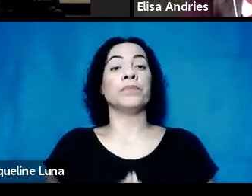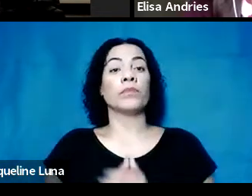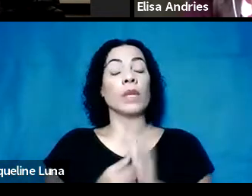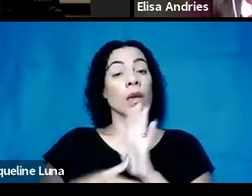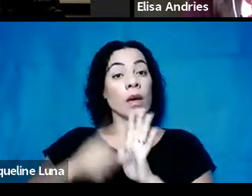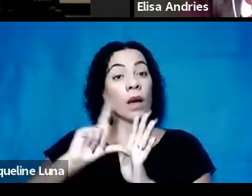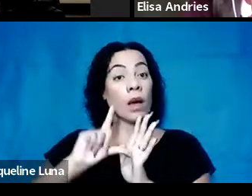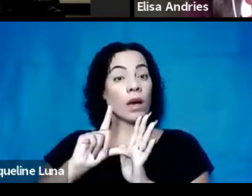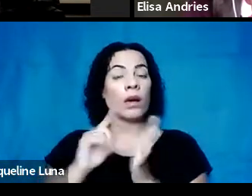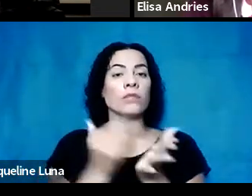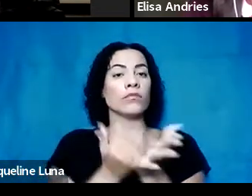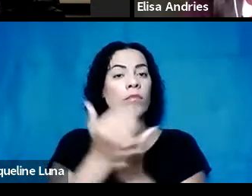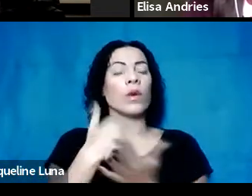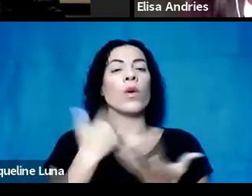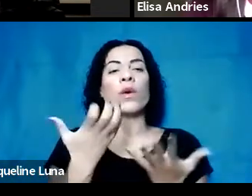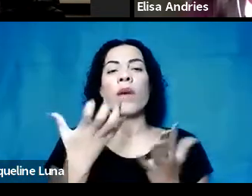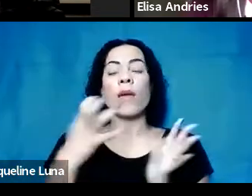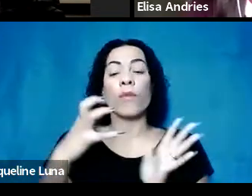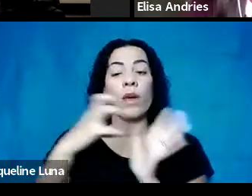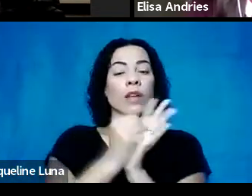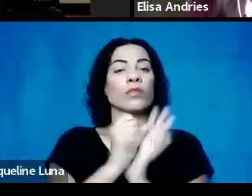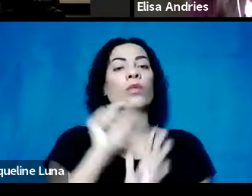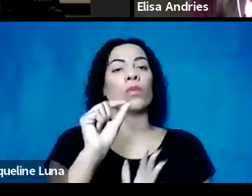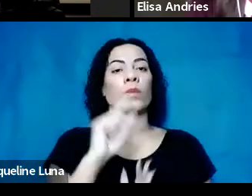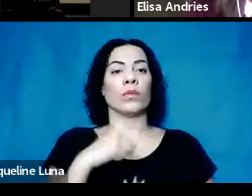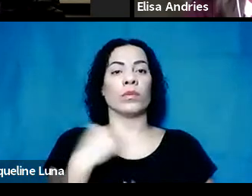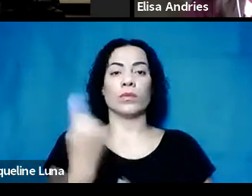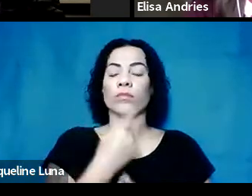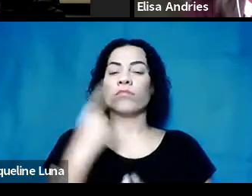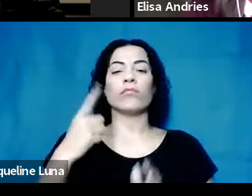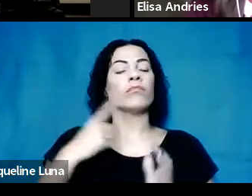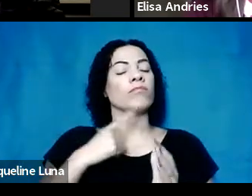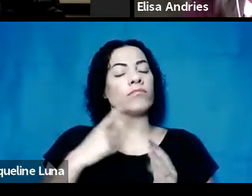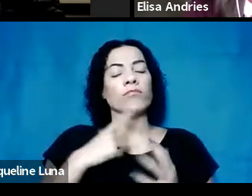qualquer coisa, eu queria registrar a nossa solidariedade irrestrita a todas